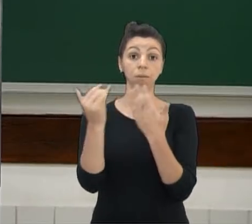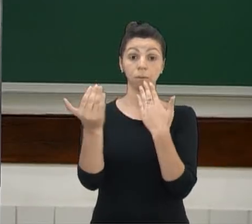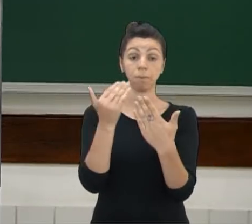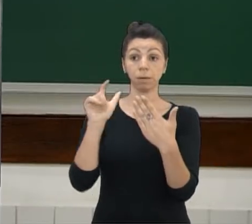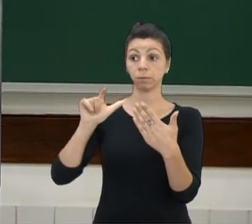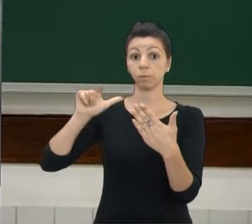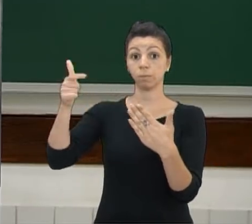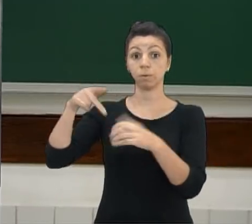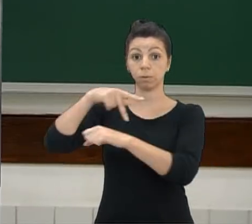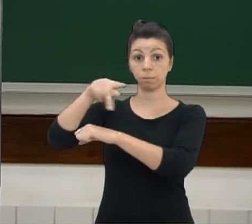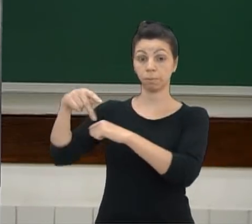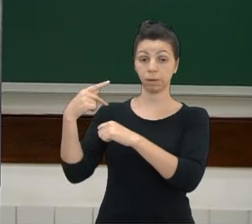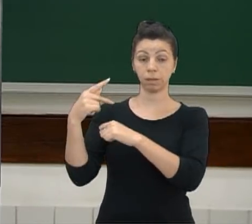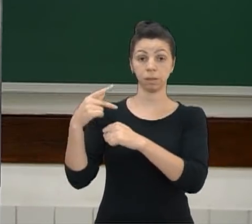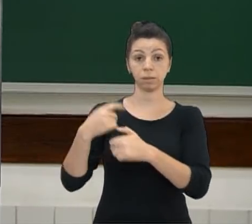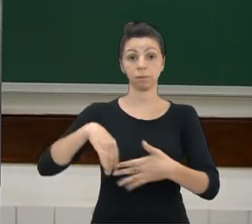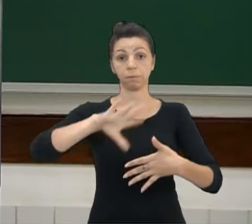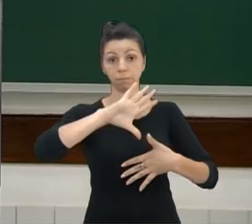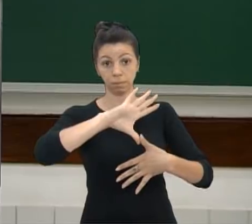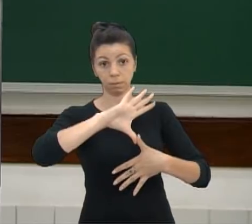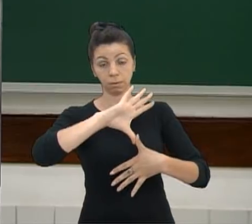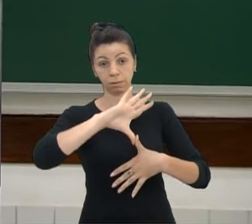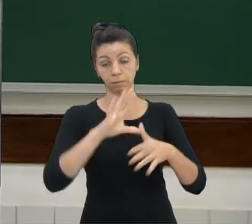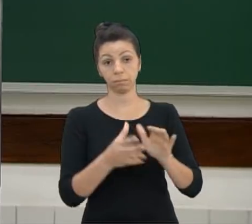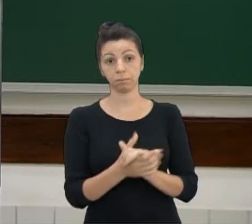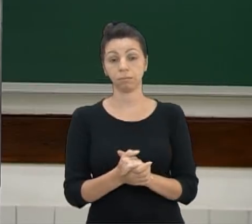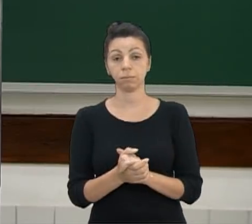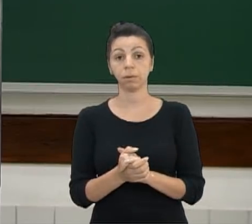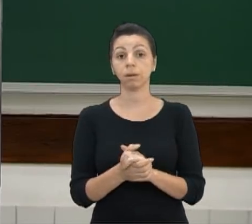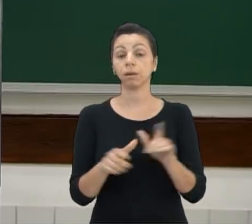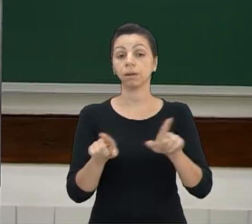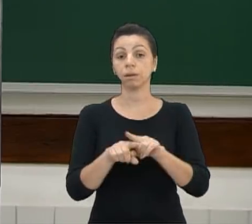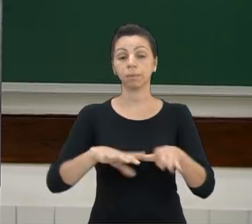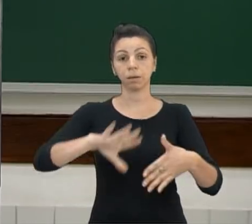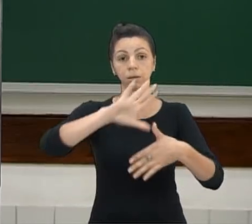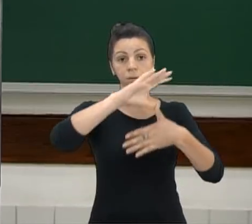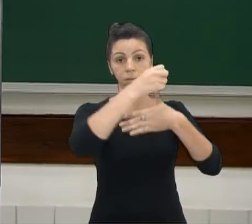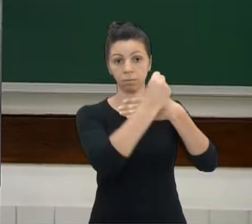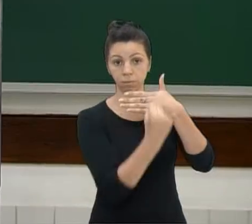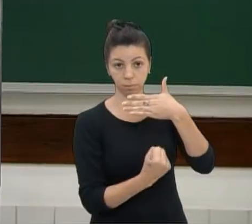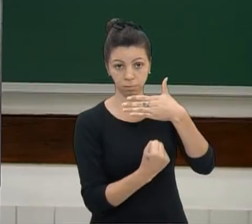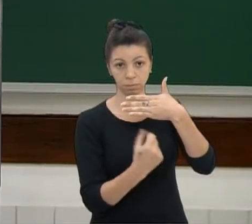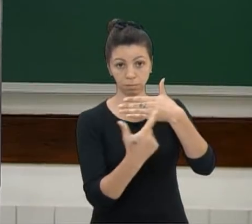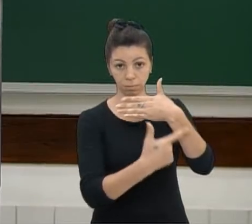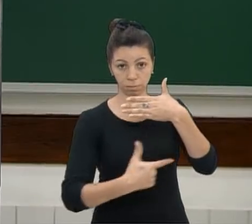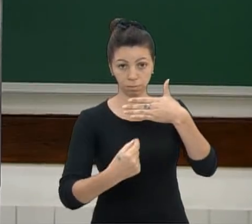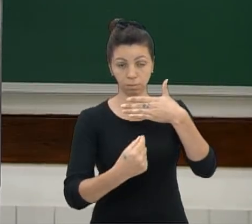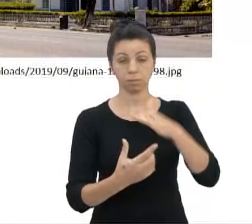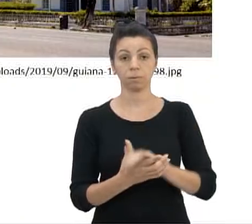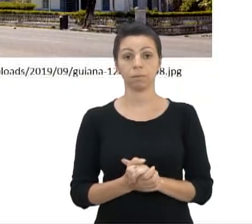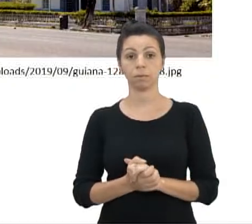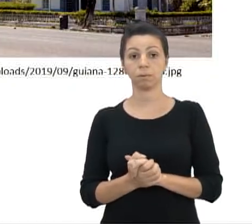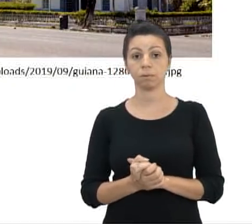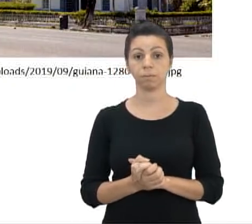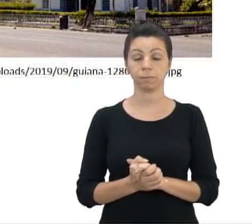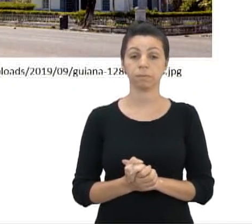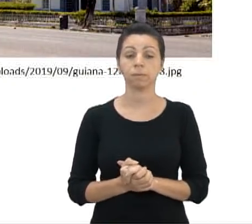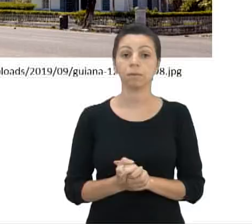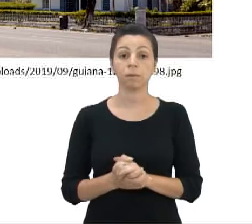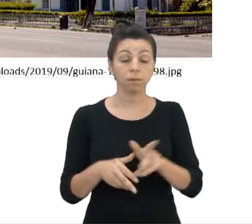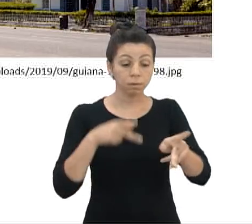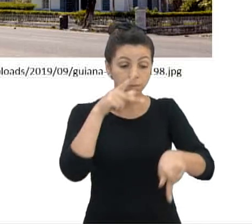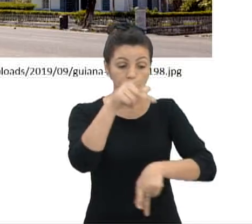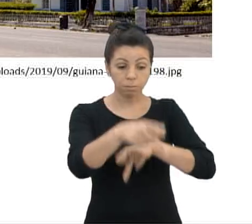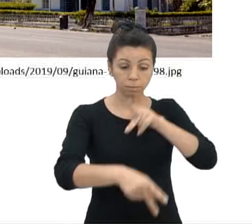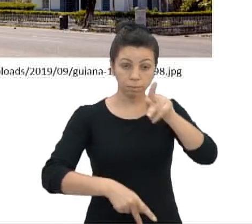temos no continente americano e também na porção sul do continente americano. Aí nós vamos perceber que a